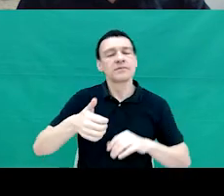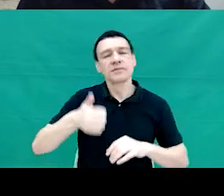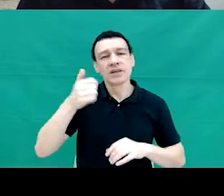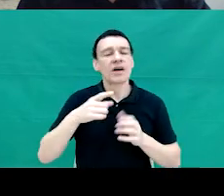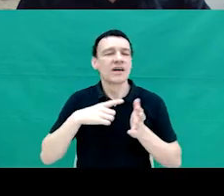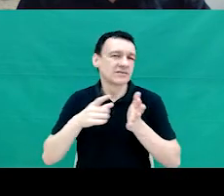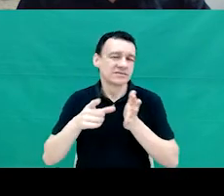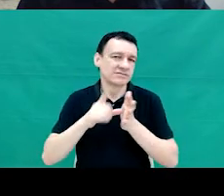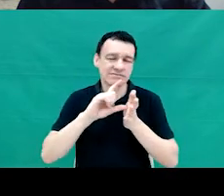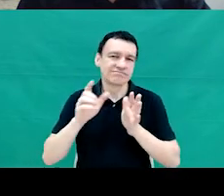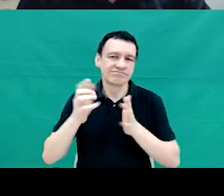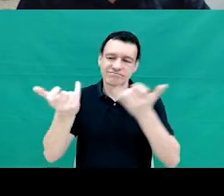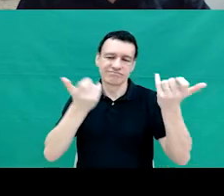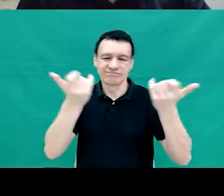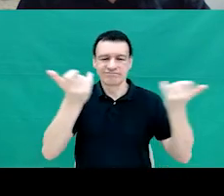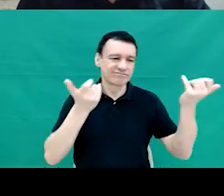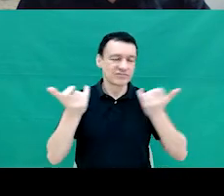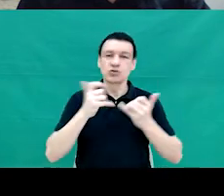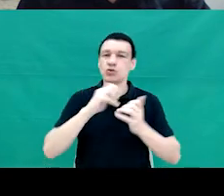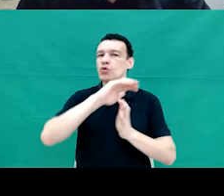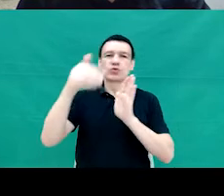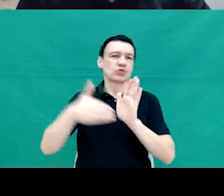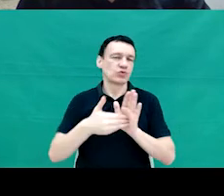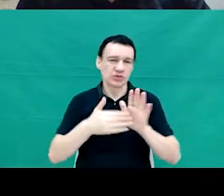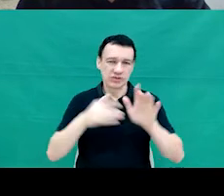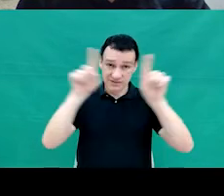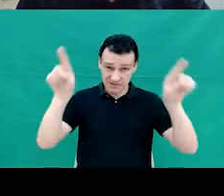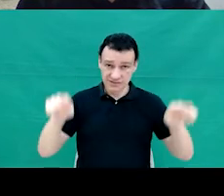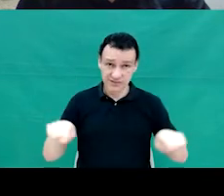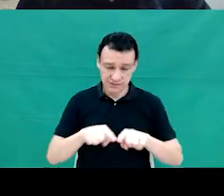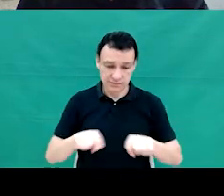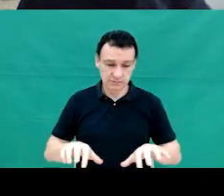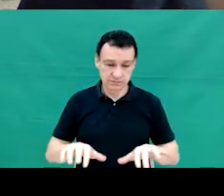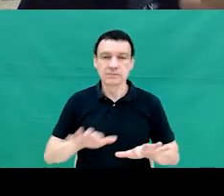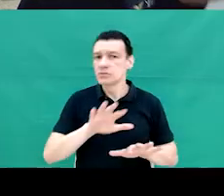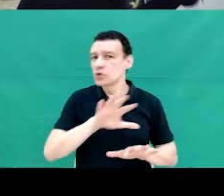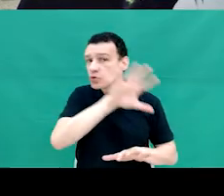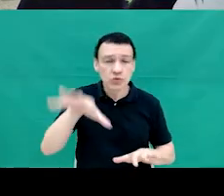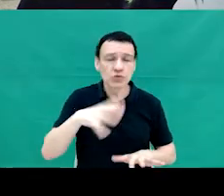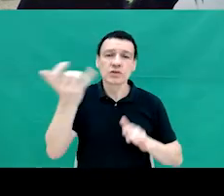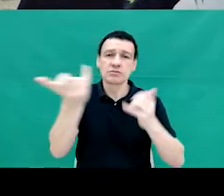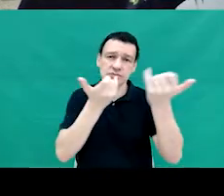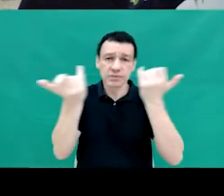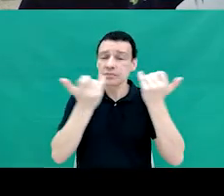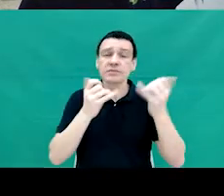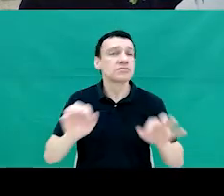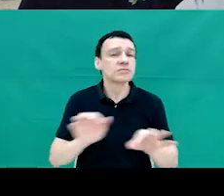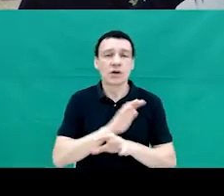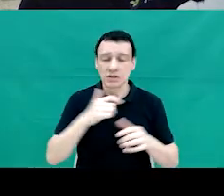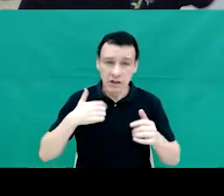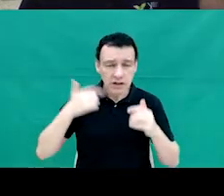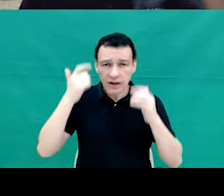mais fácil de você reconhecer algo, você tem bem menos esforço cognitivo do que você